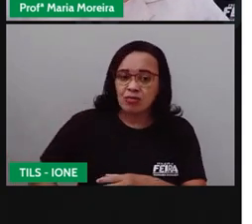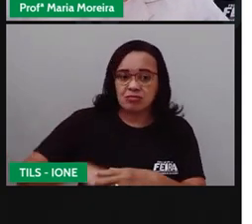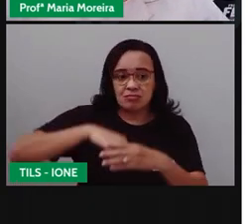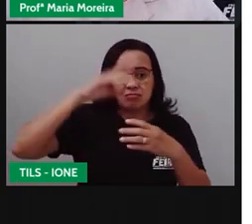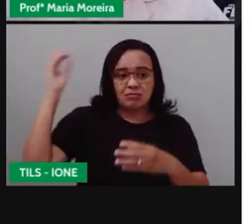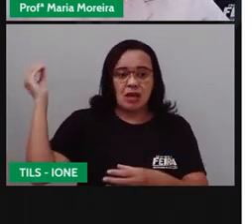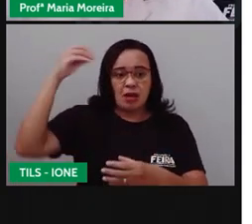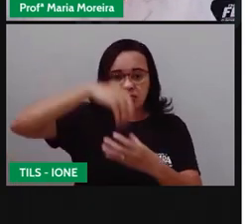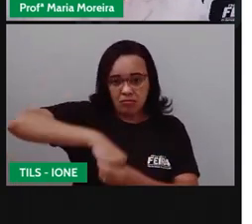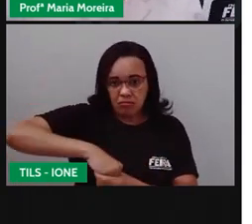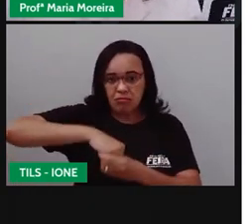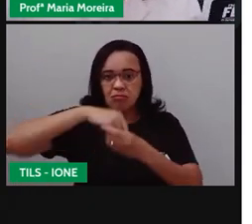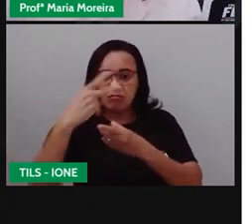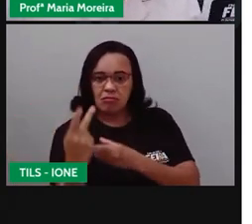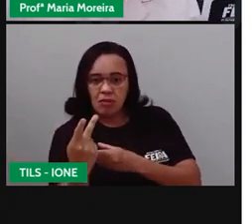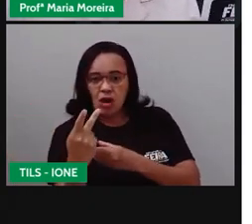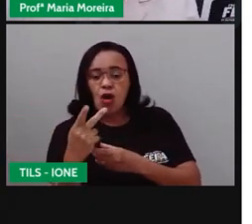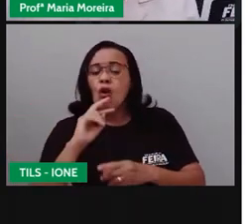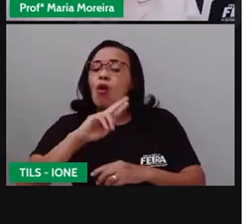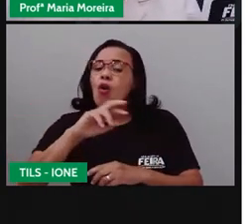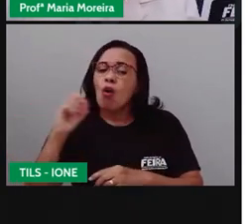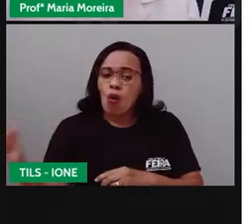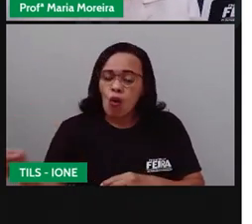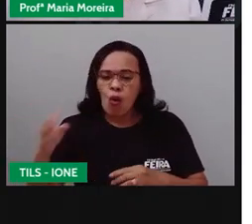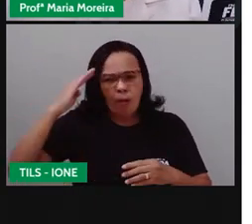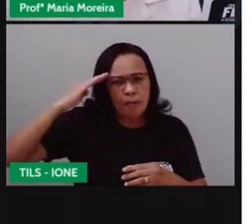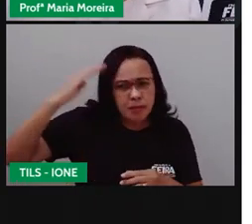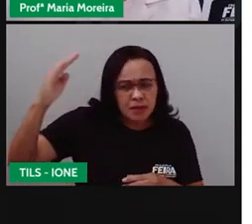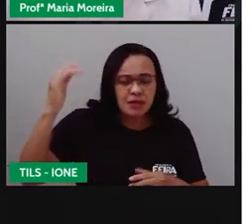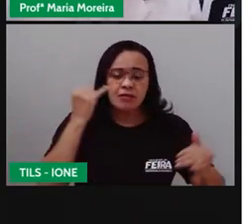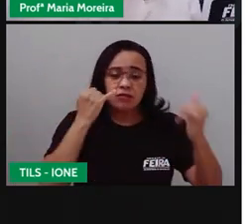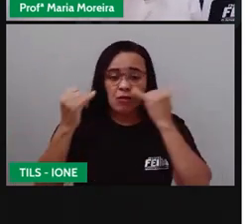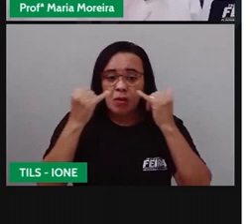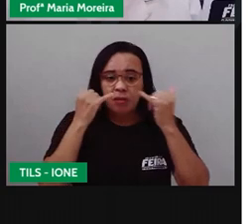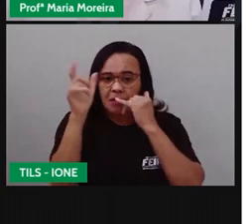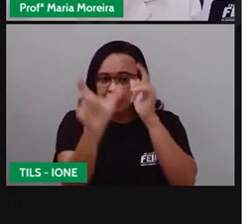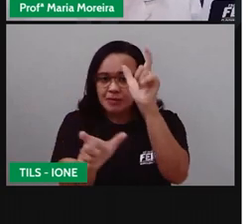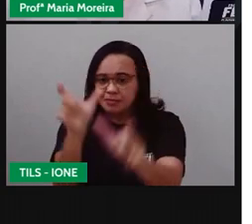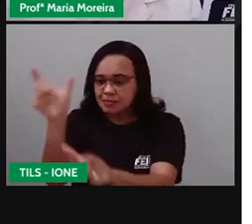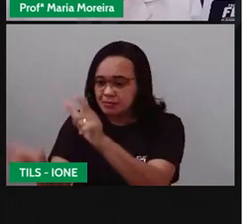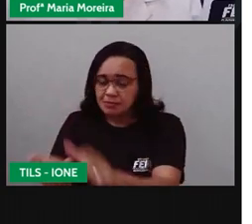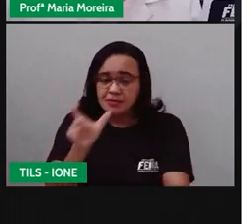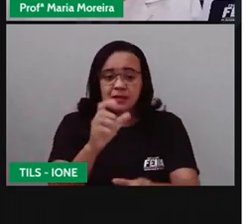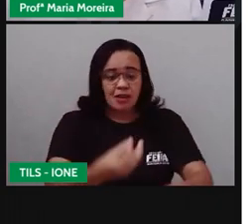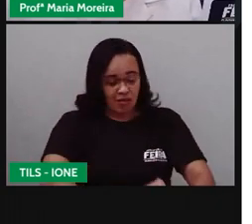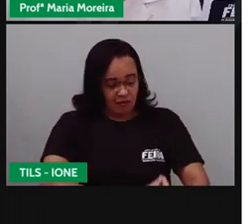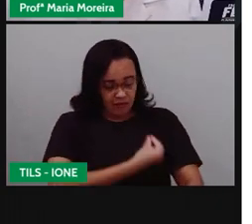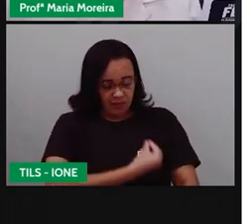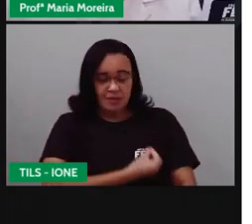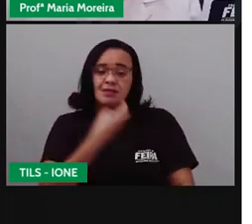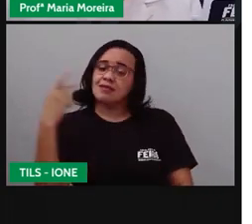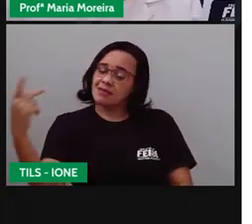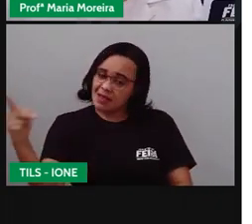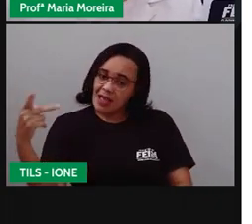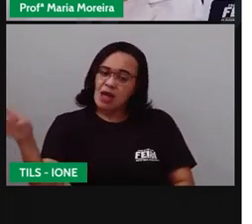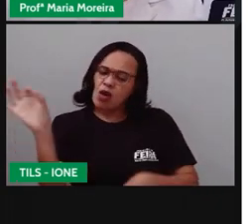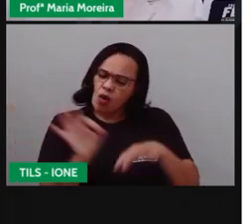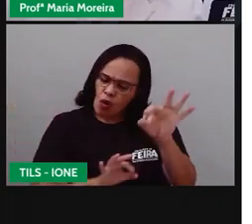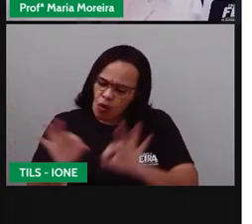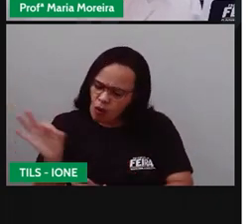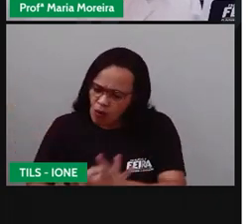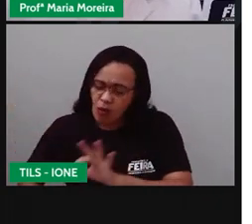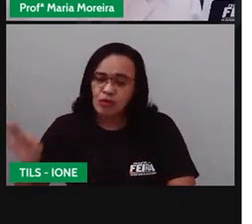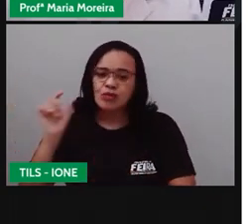de texto agora. Ou seja, né, as principais informações sobre a vida de uma pessoa, né, estão organizadas em